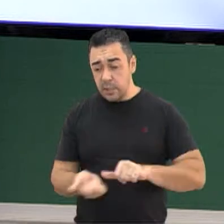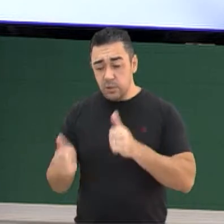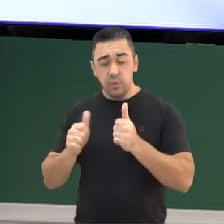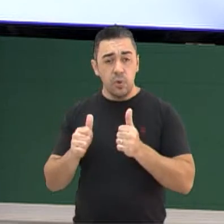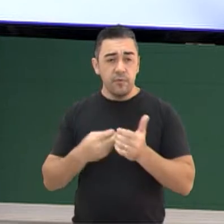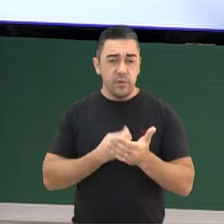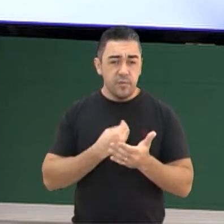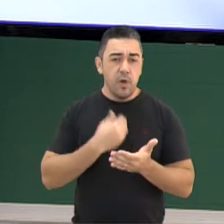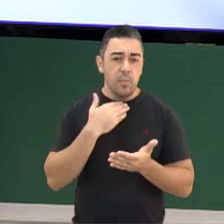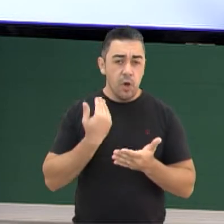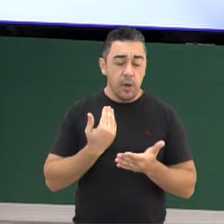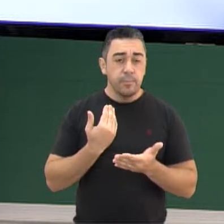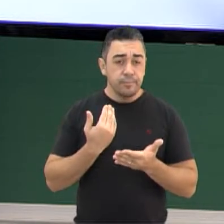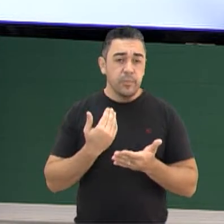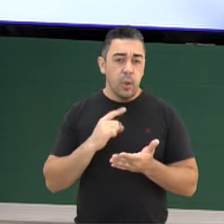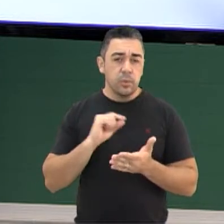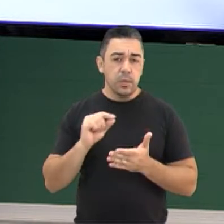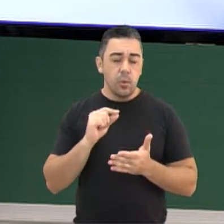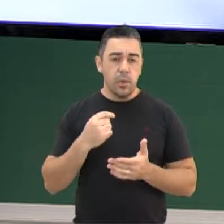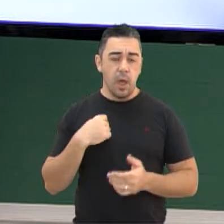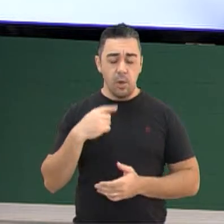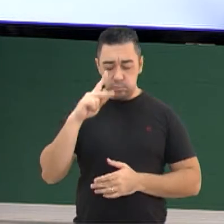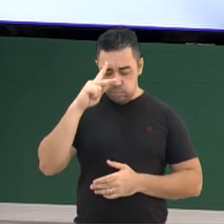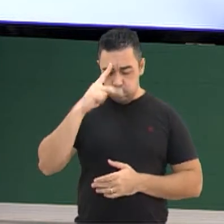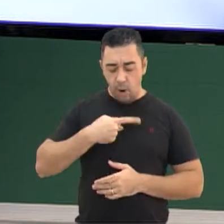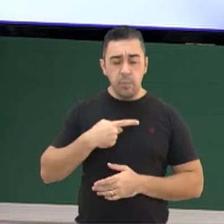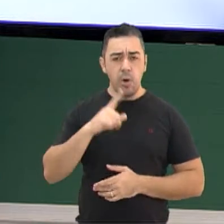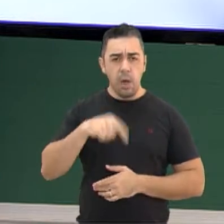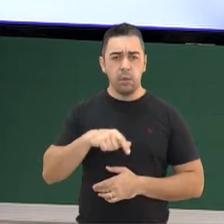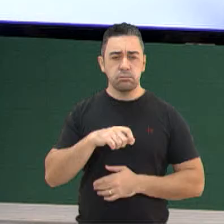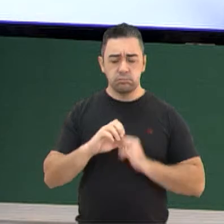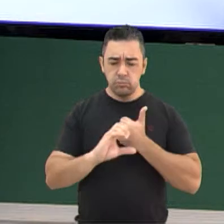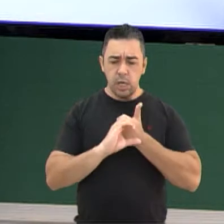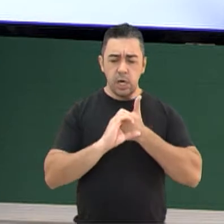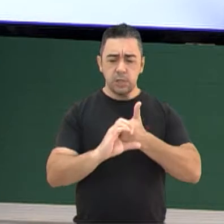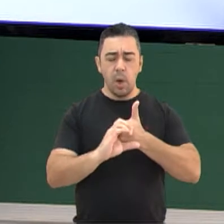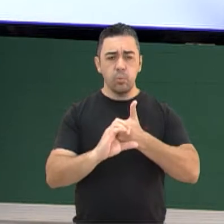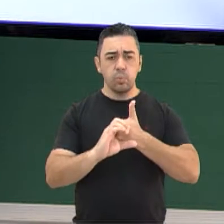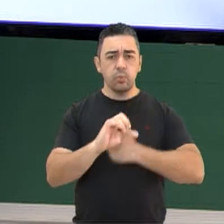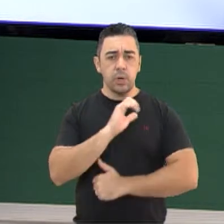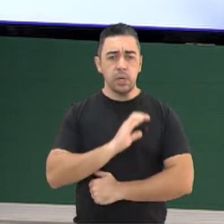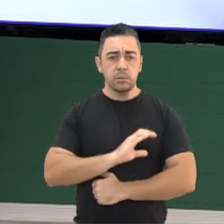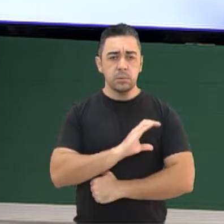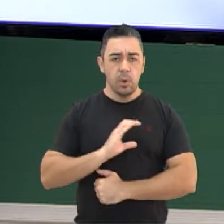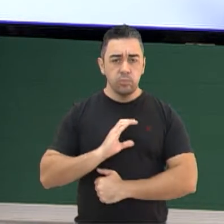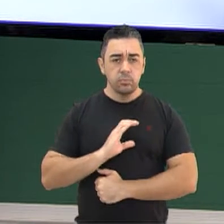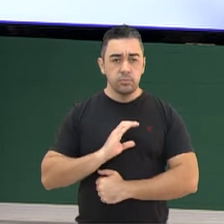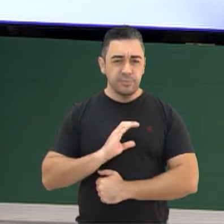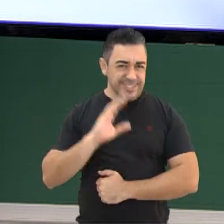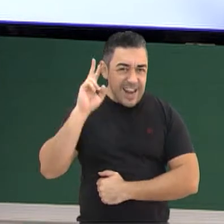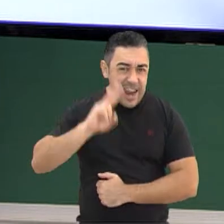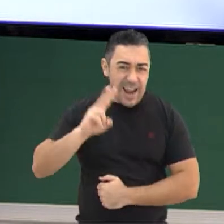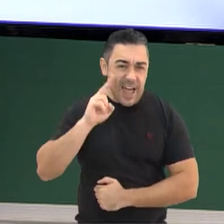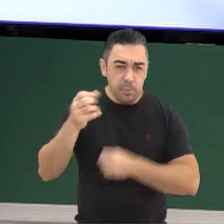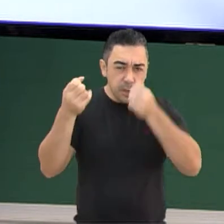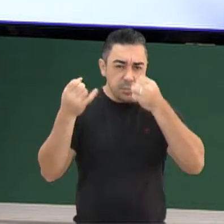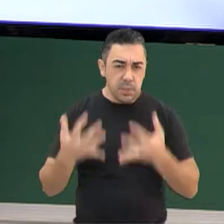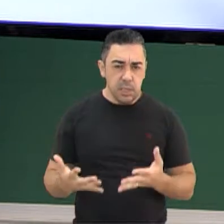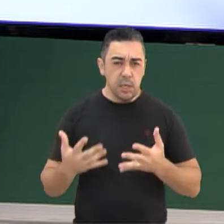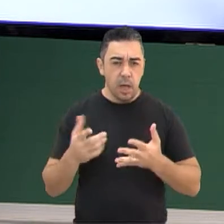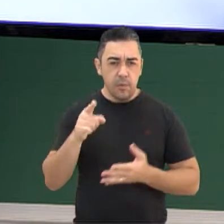isso, conferindo-lhe o caráter de cristão. Então, quer dizer, a pessoa batizada passa a ser cristão. Lembra quando eu falei no rito de